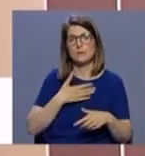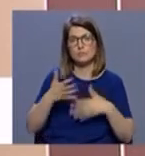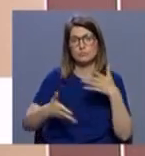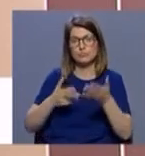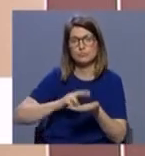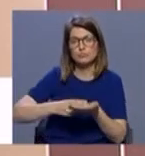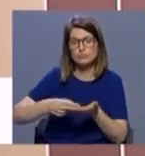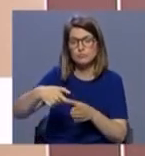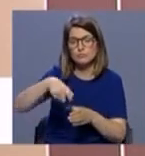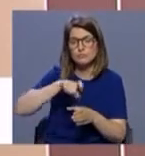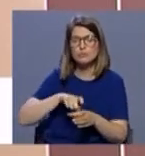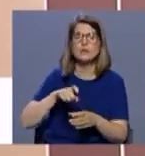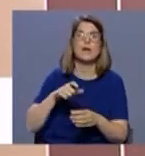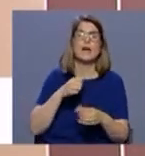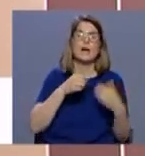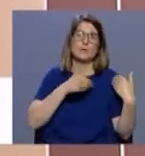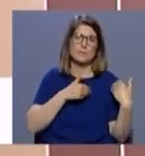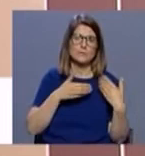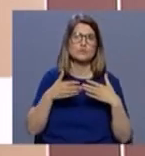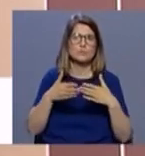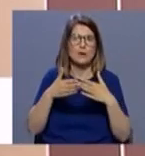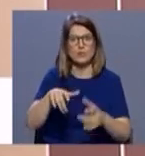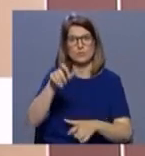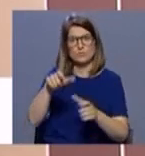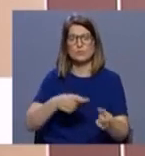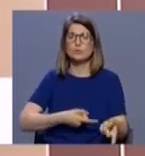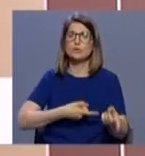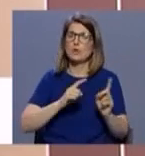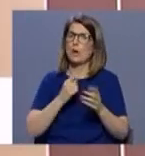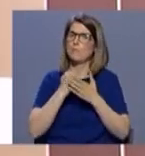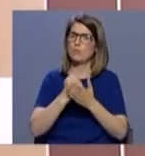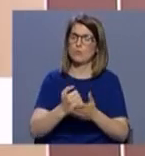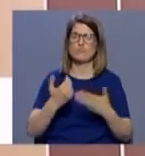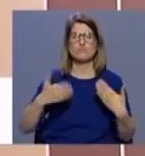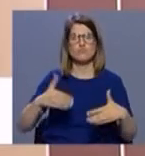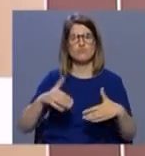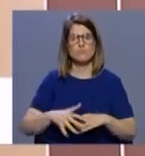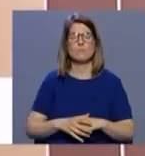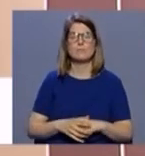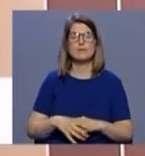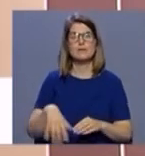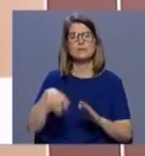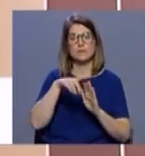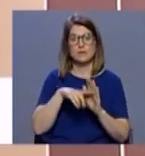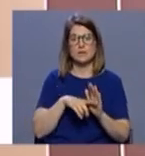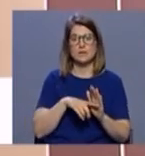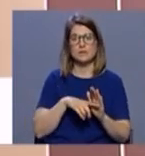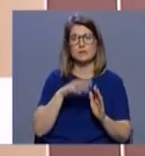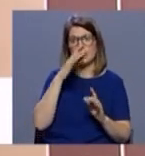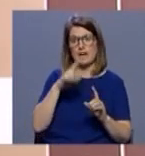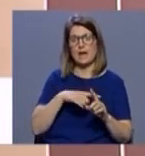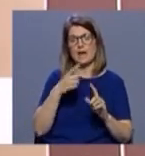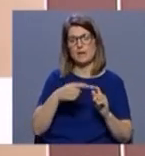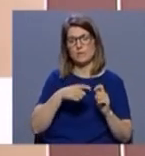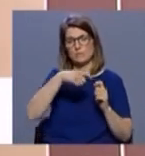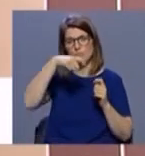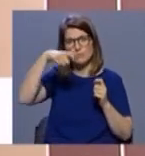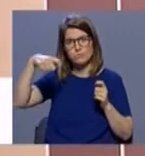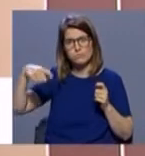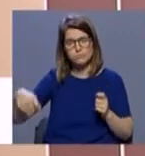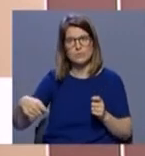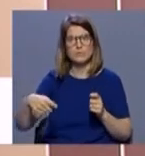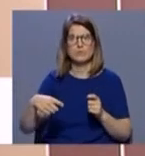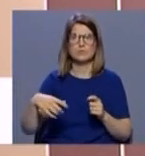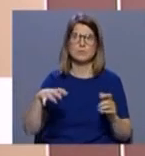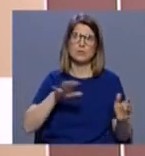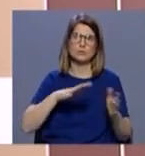pescadores, e que tem sido um apoio significativo. Essa medida a ser prorrogada até o final do ano significaria à volta